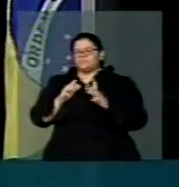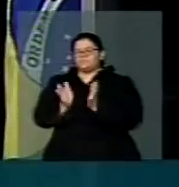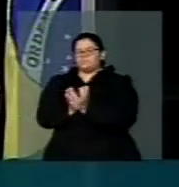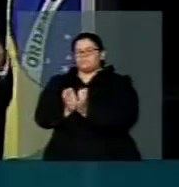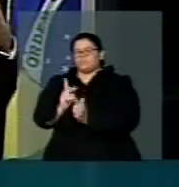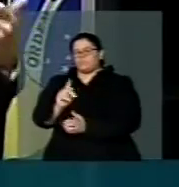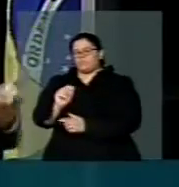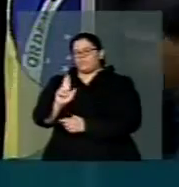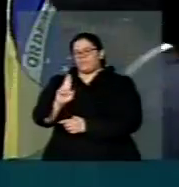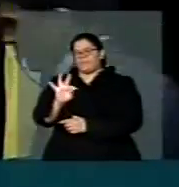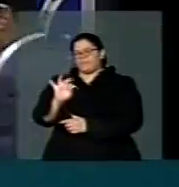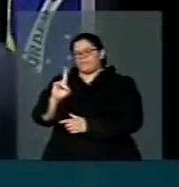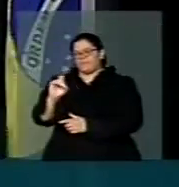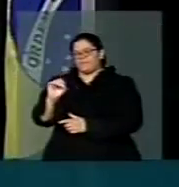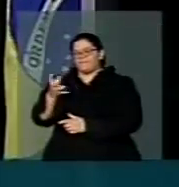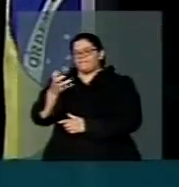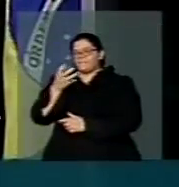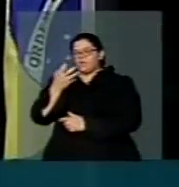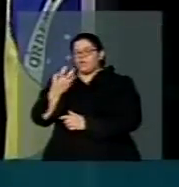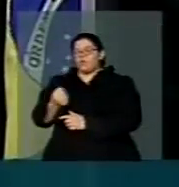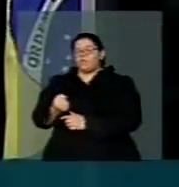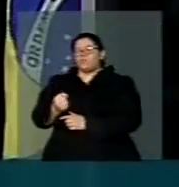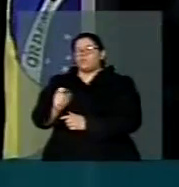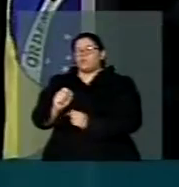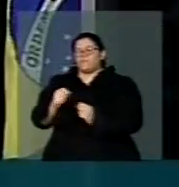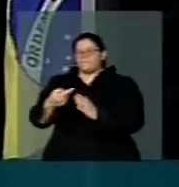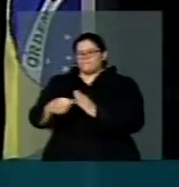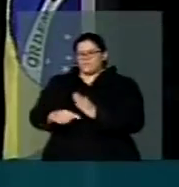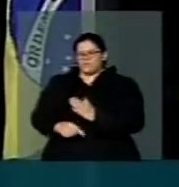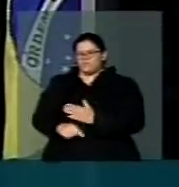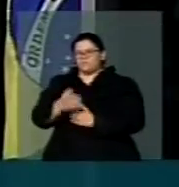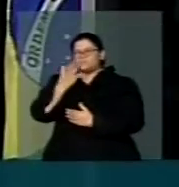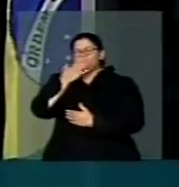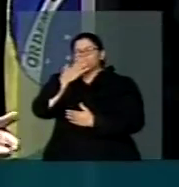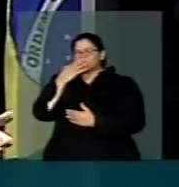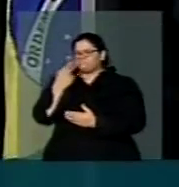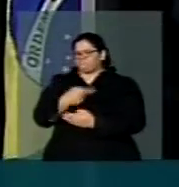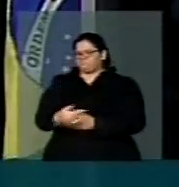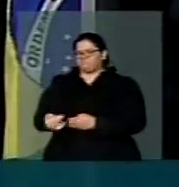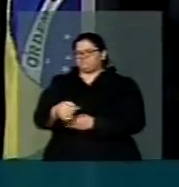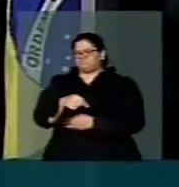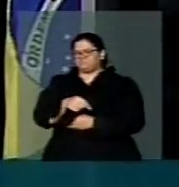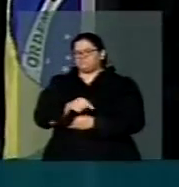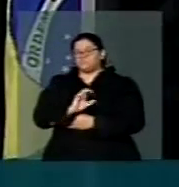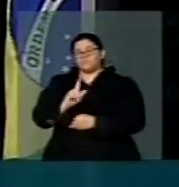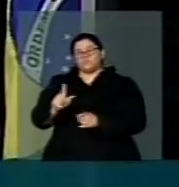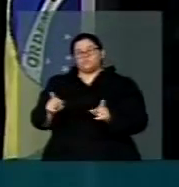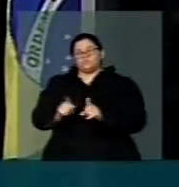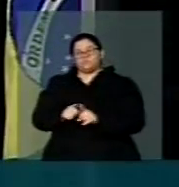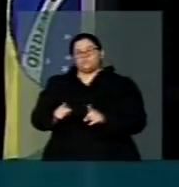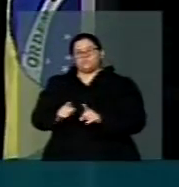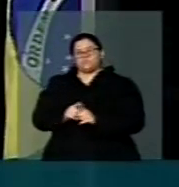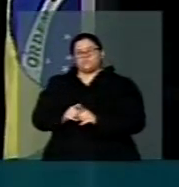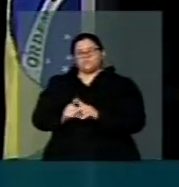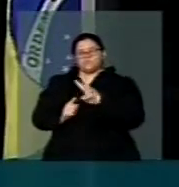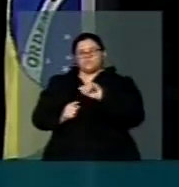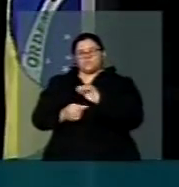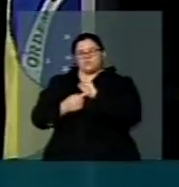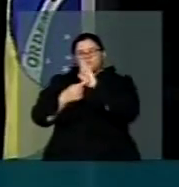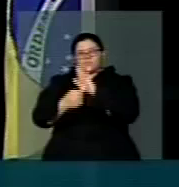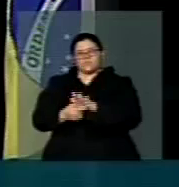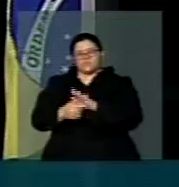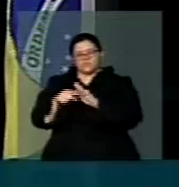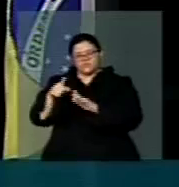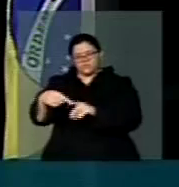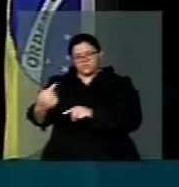admite aprofundar essas posições, e óbvio que da sua forma vai apresentar